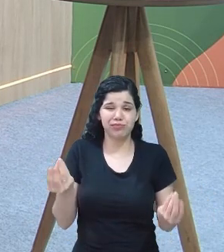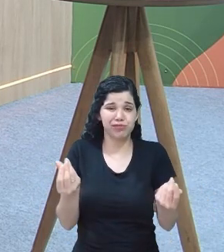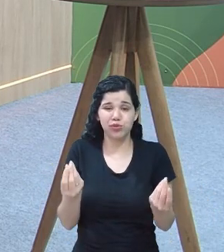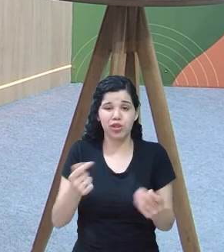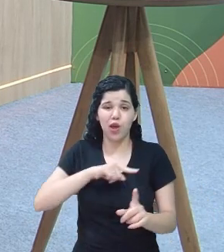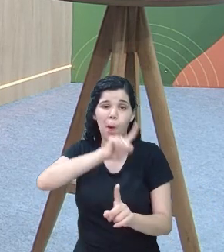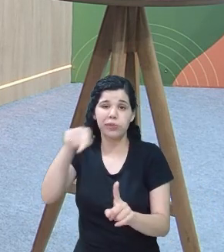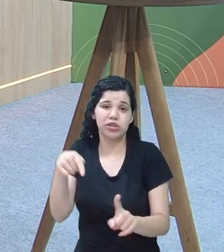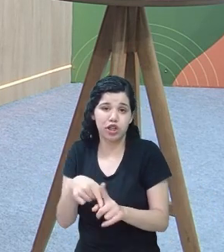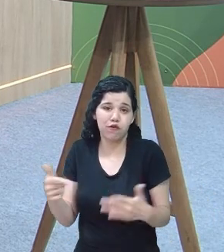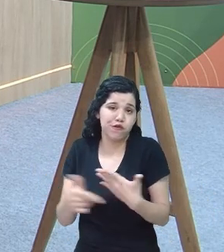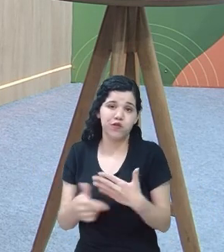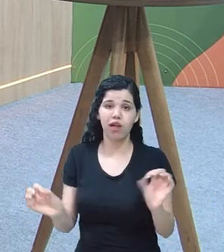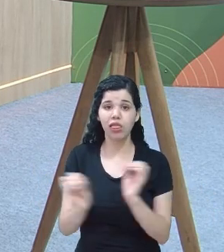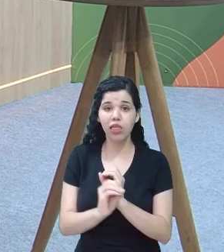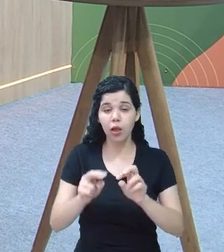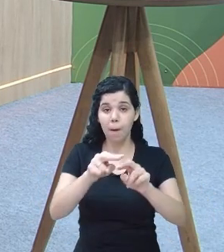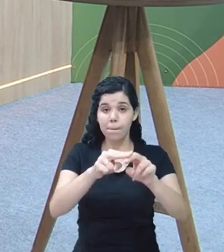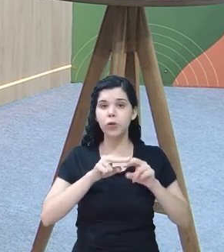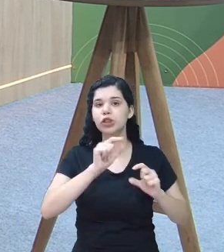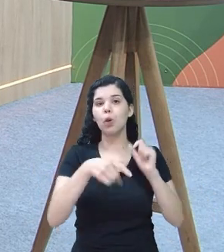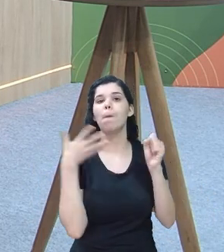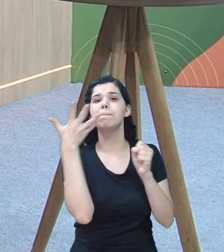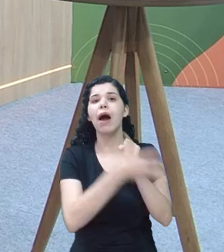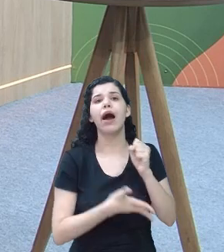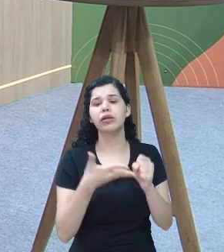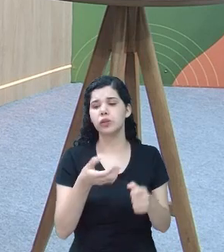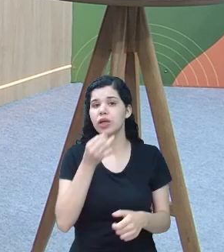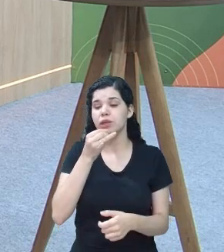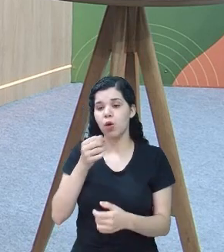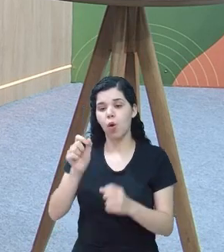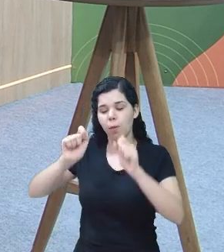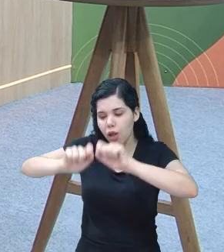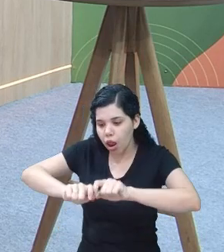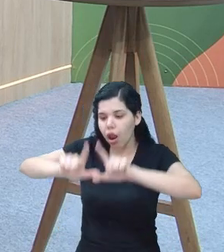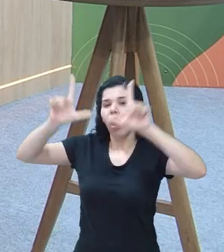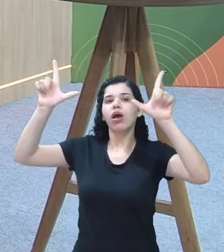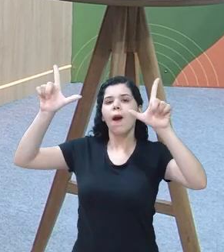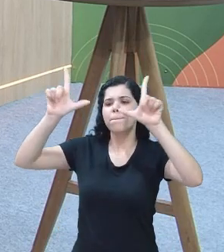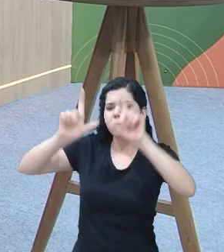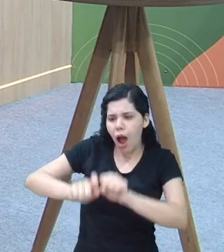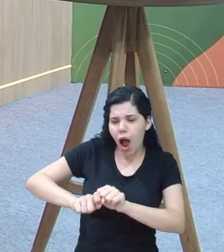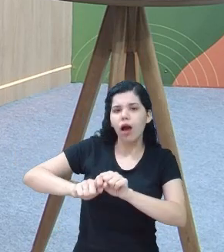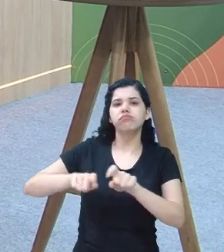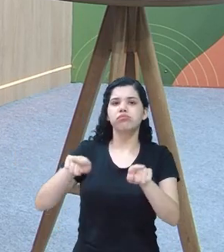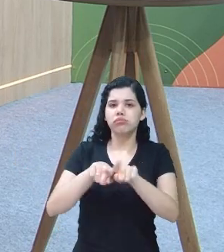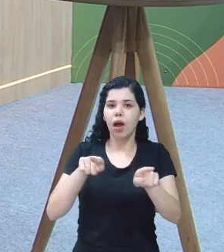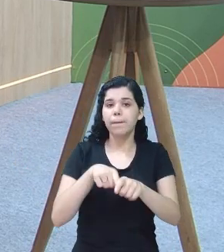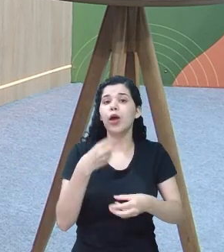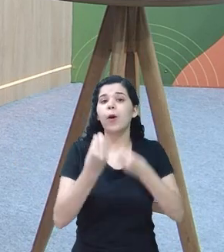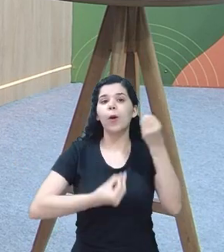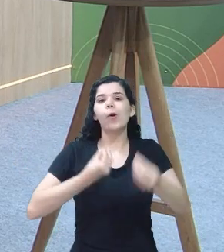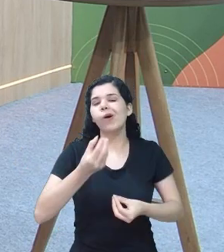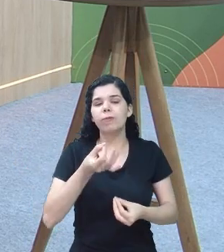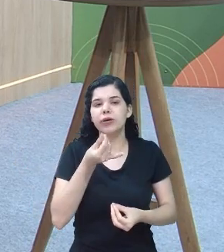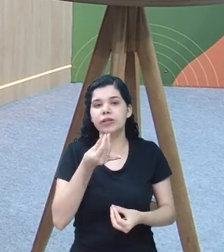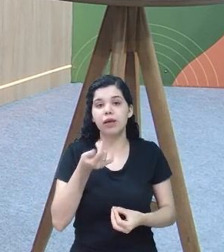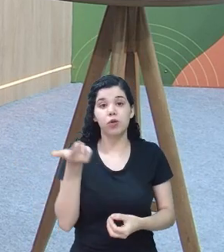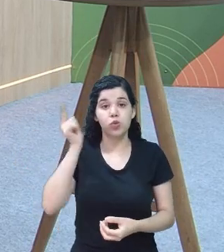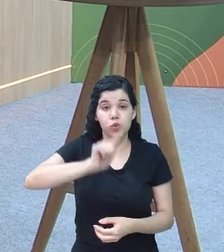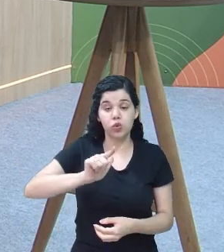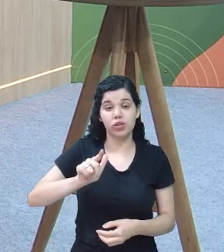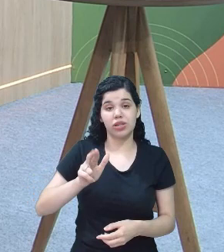adiantar. Então, recursos básicos, o mínimo, como você ligar, como desligar, como utilizar